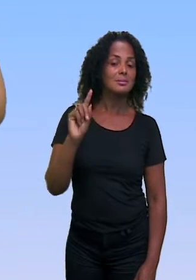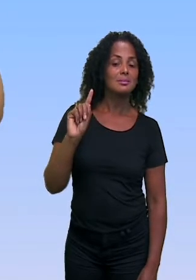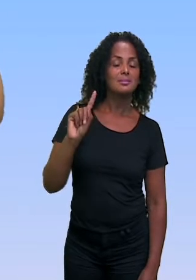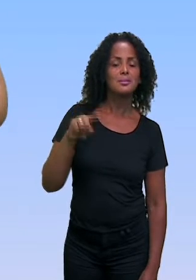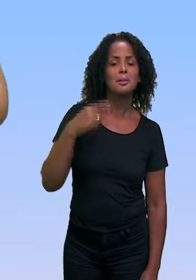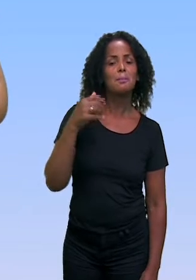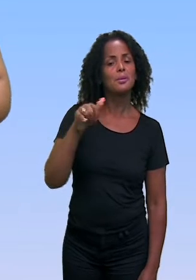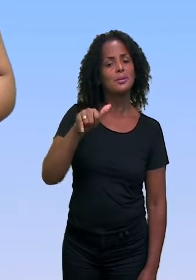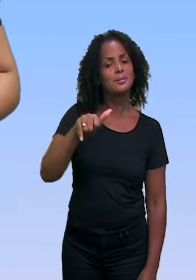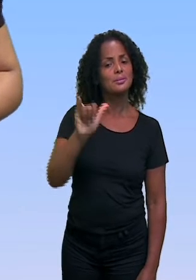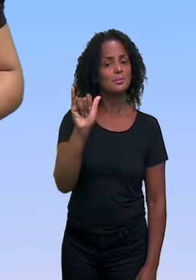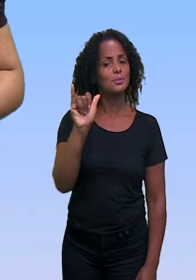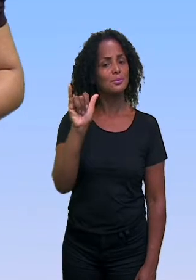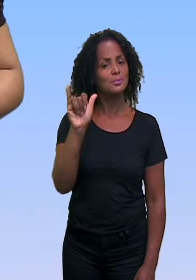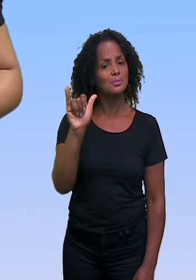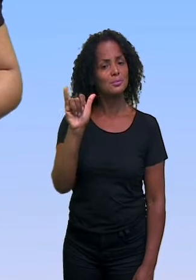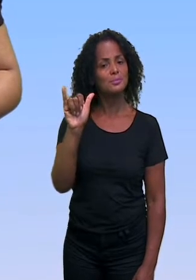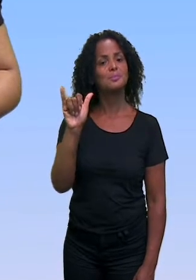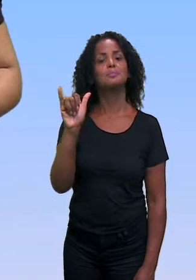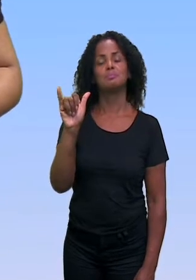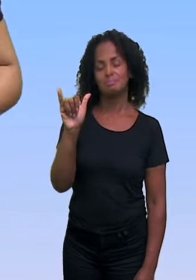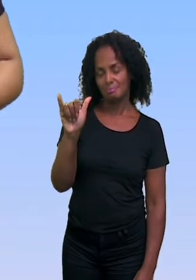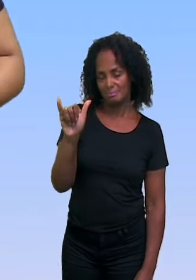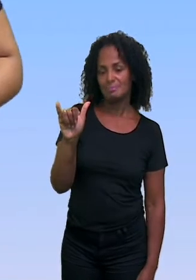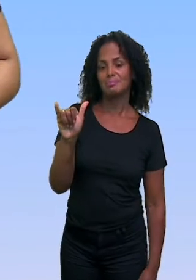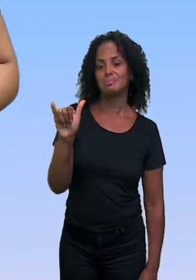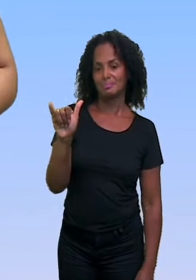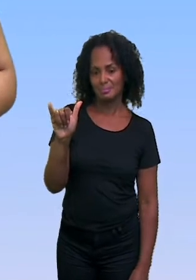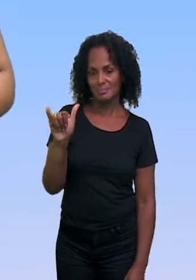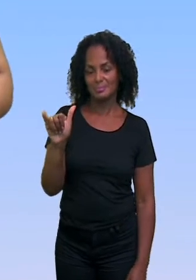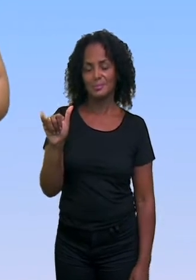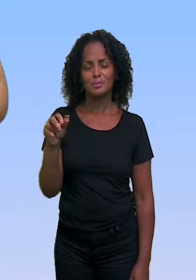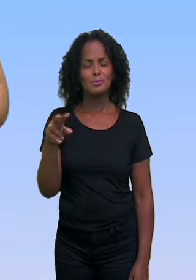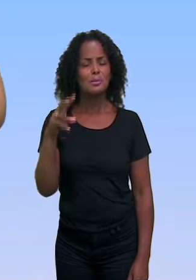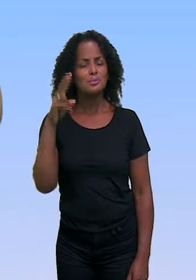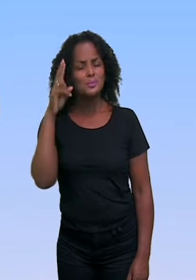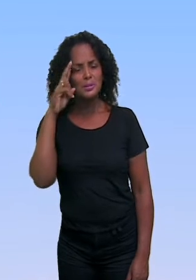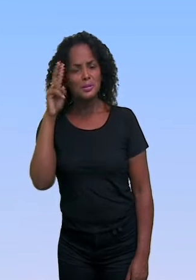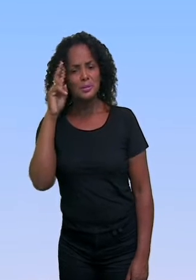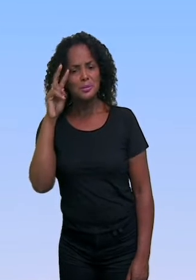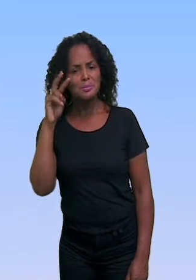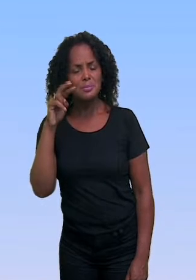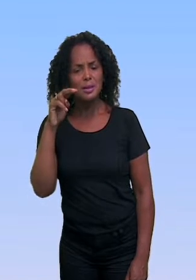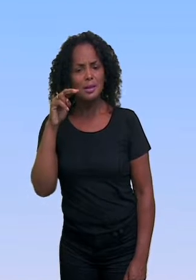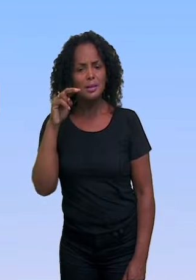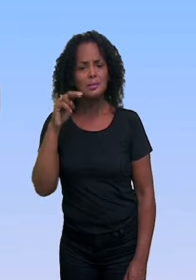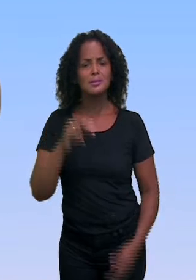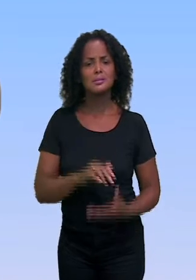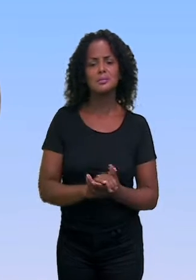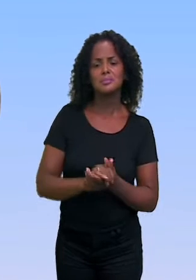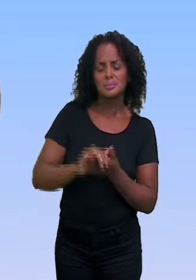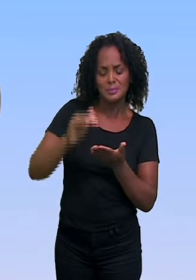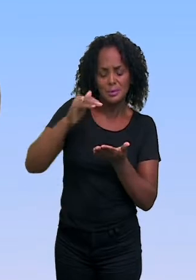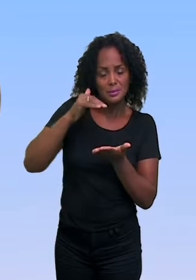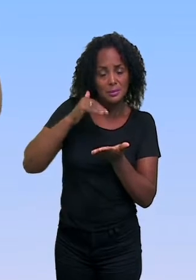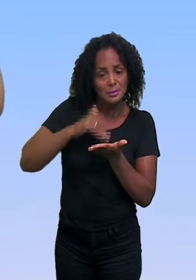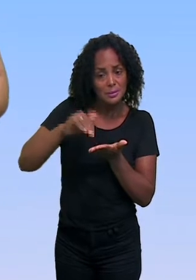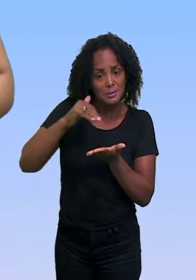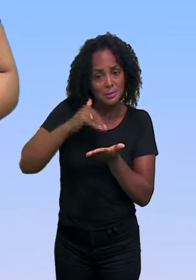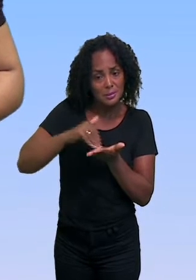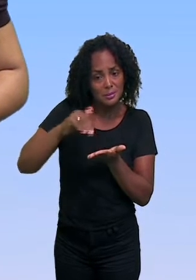aí a e por fim o y a Então vamos relembrar uai é